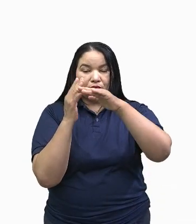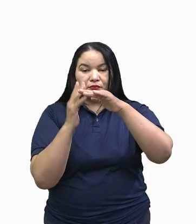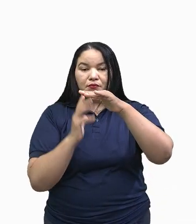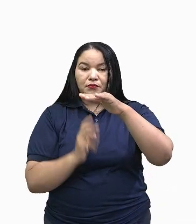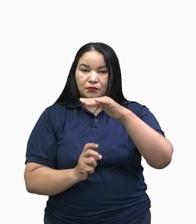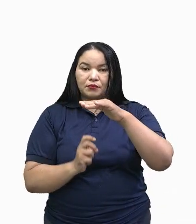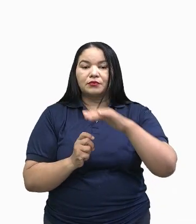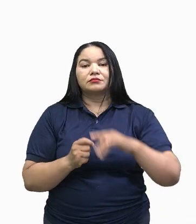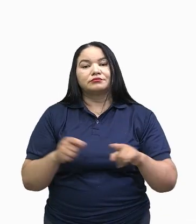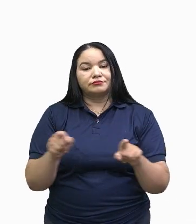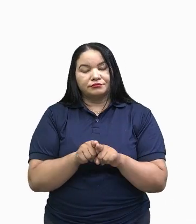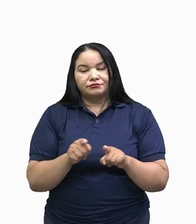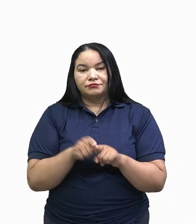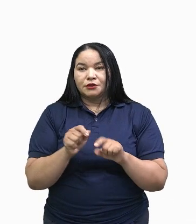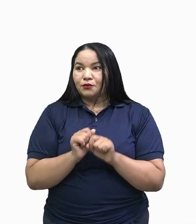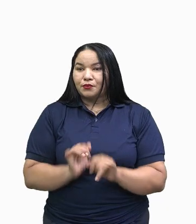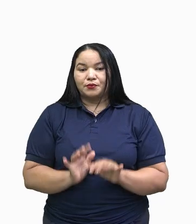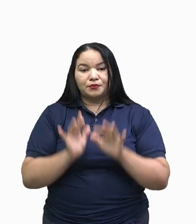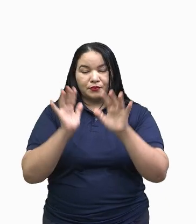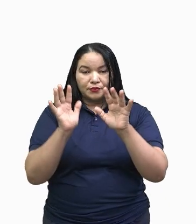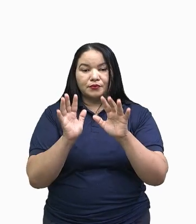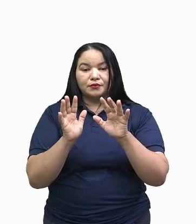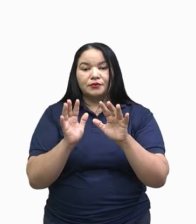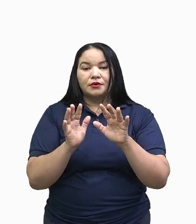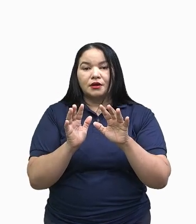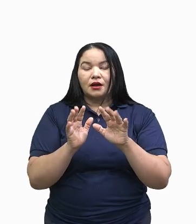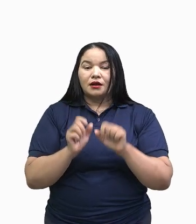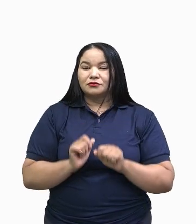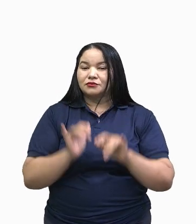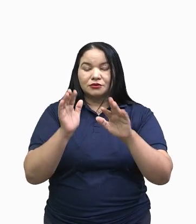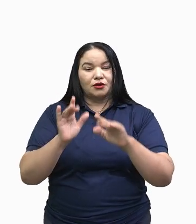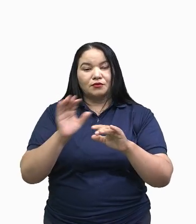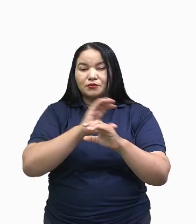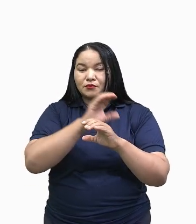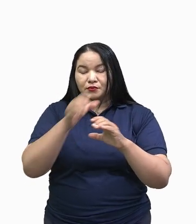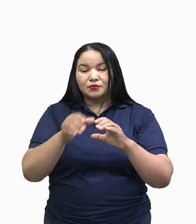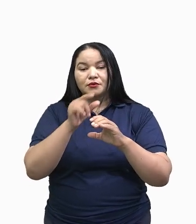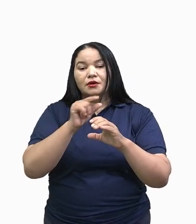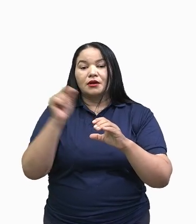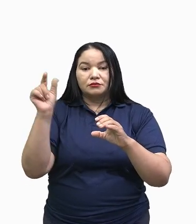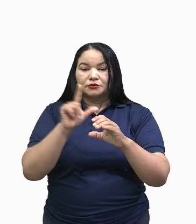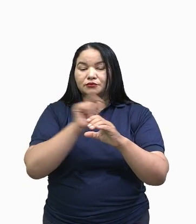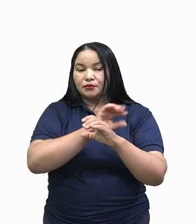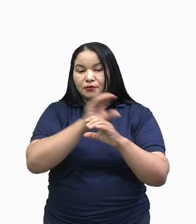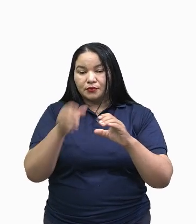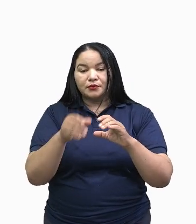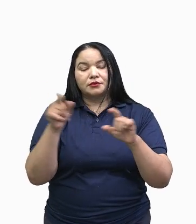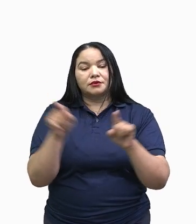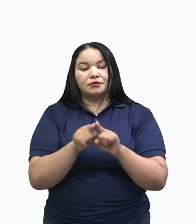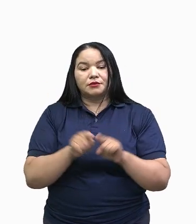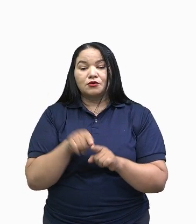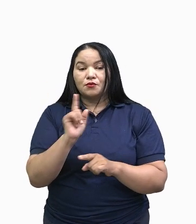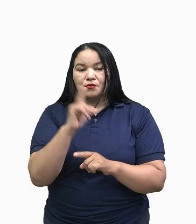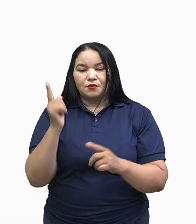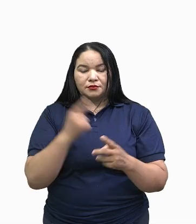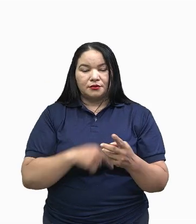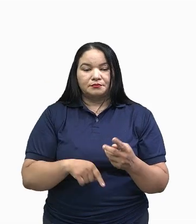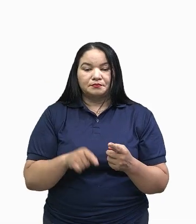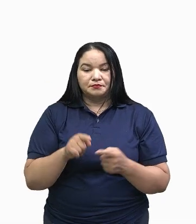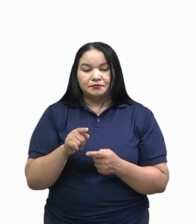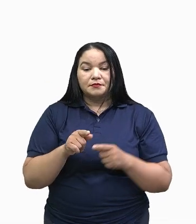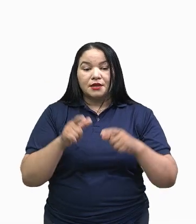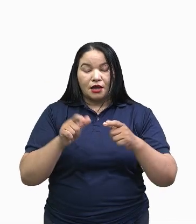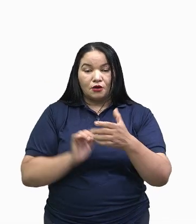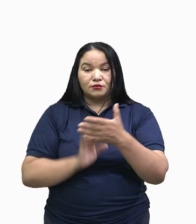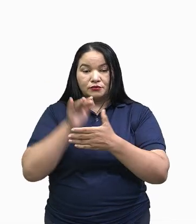liberou gases de efeito estufa, né, para a atmosfera. E aí a gente tem mais uma usina, a de Balbina,